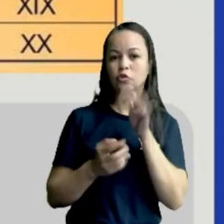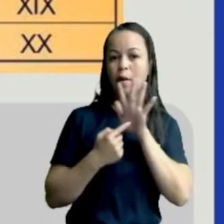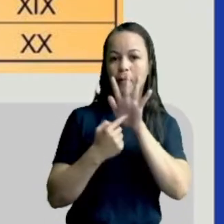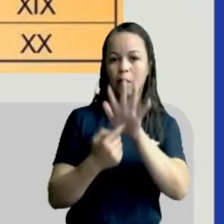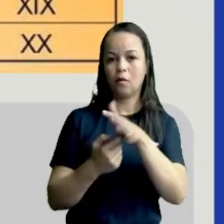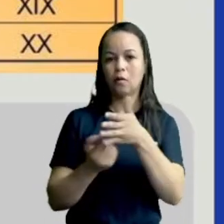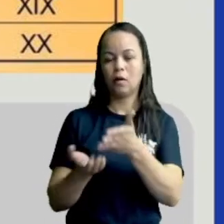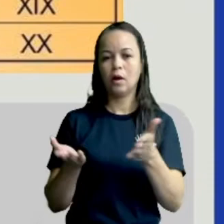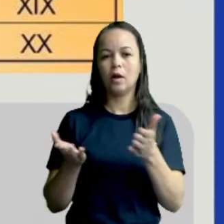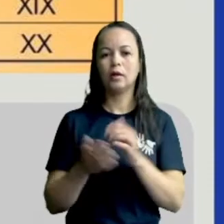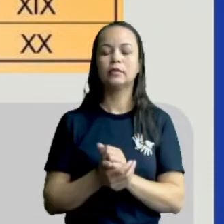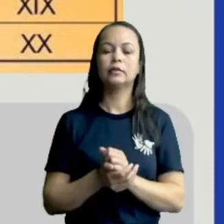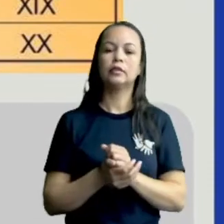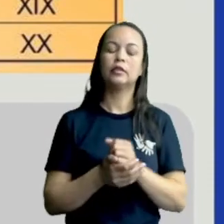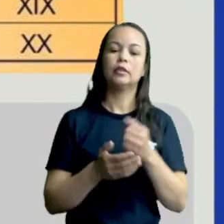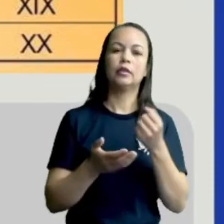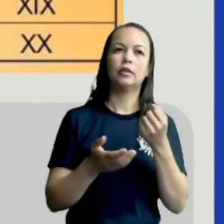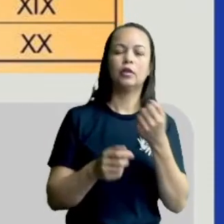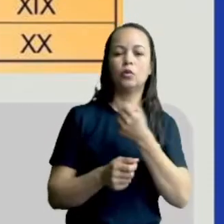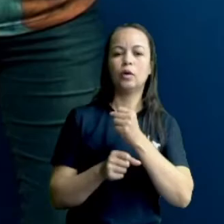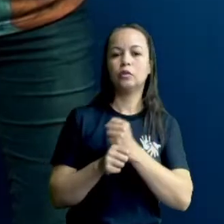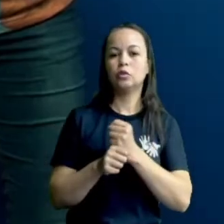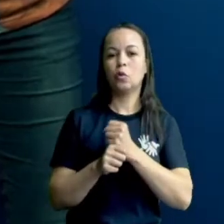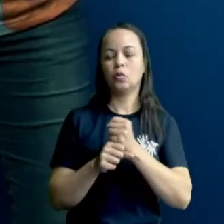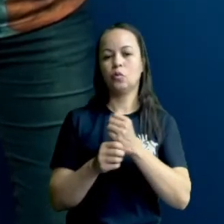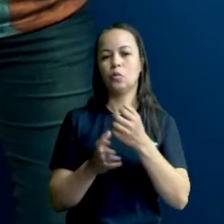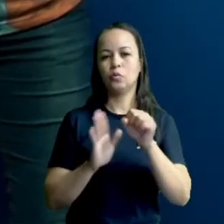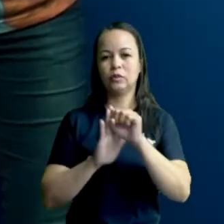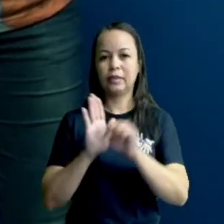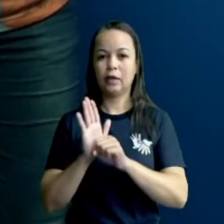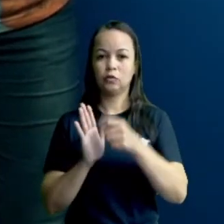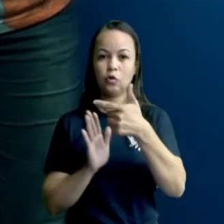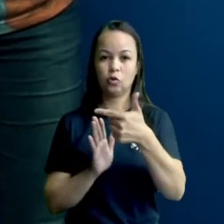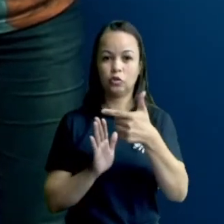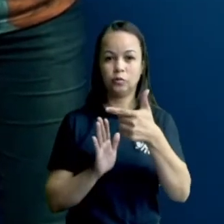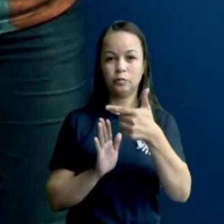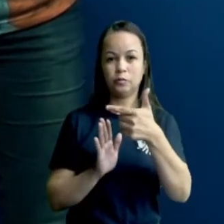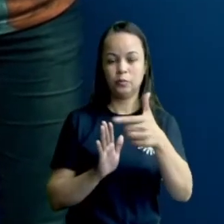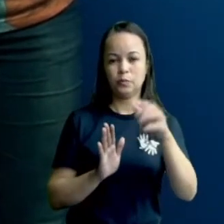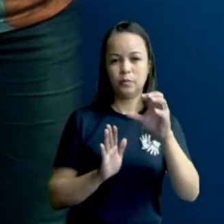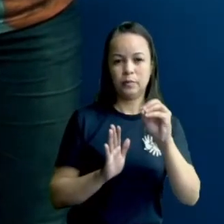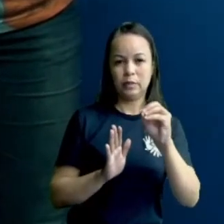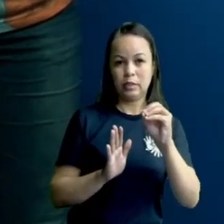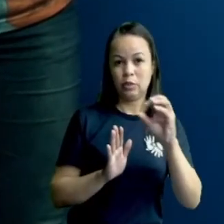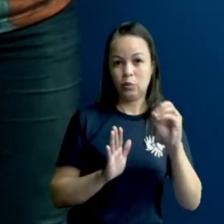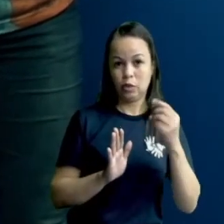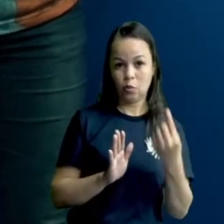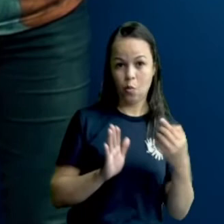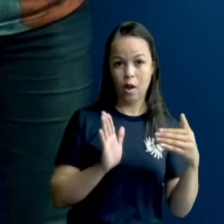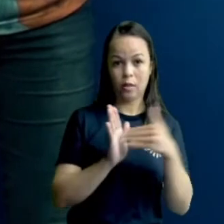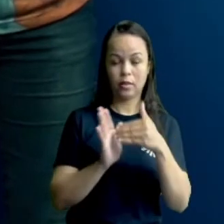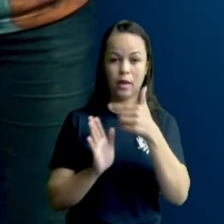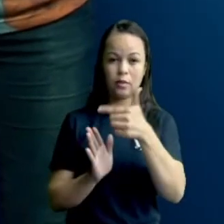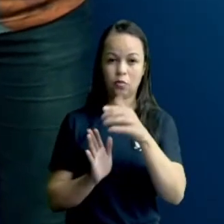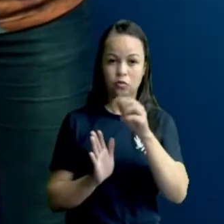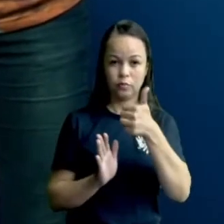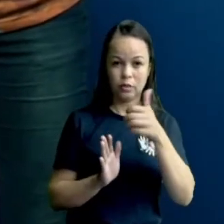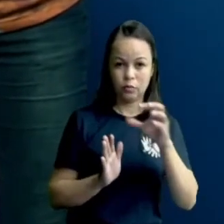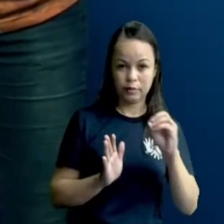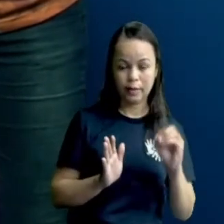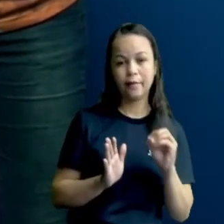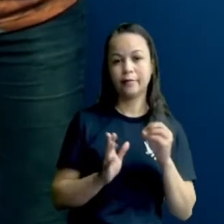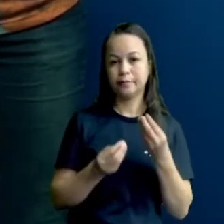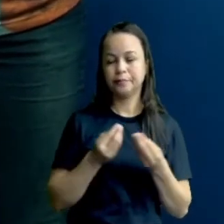2100 é o nosso século 21. Eu acho que você já procurou aí nessa tabela onde está aí o século que representa o ano